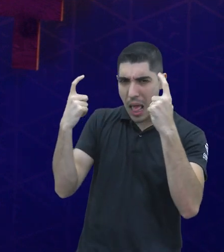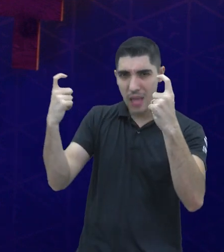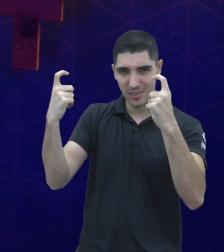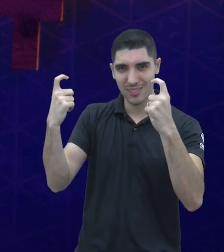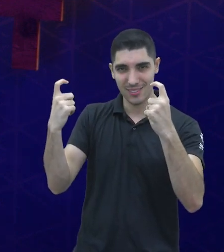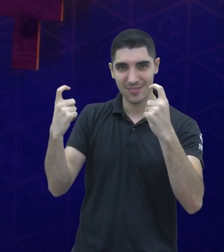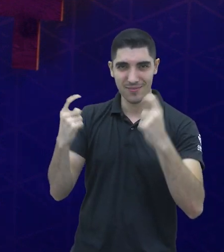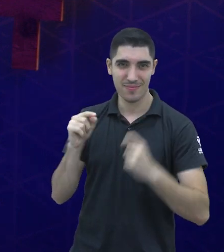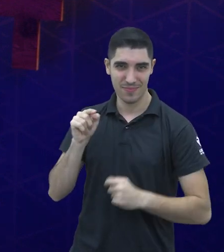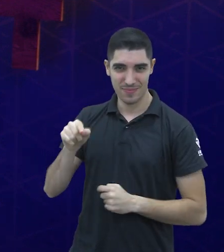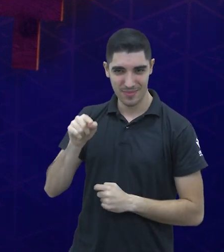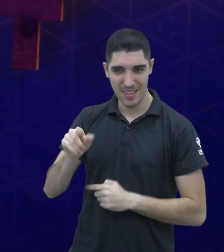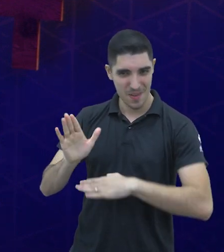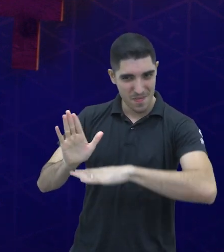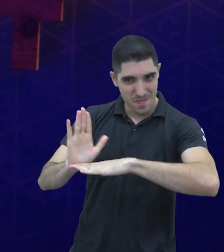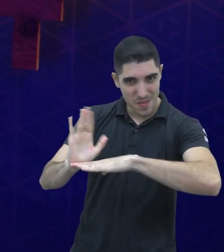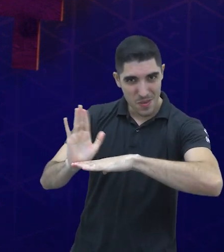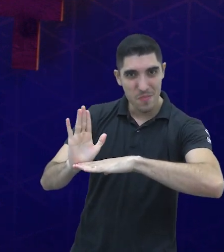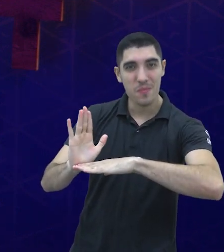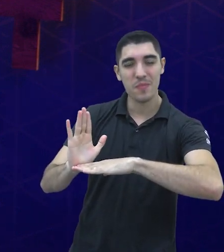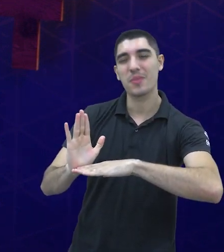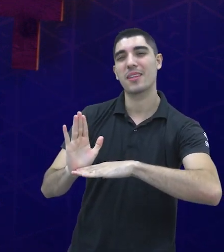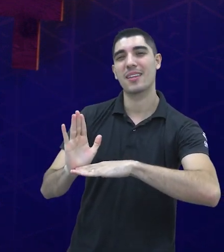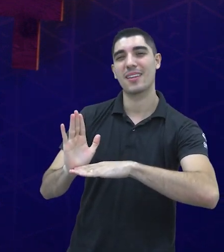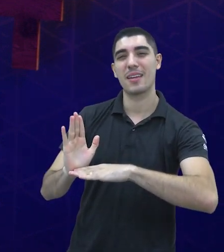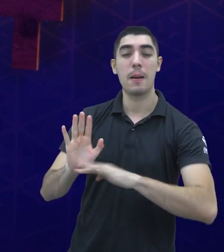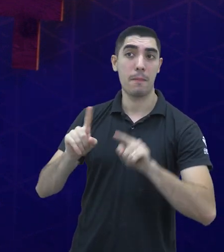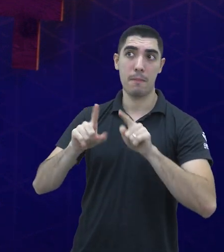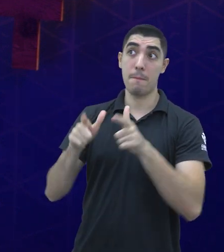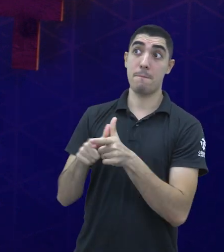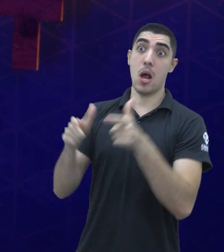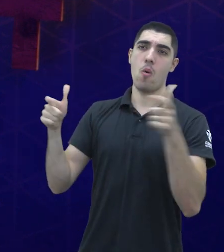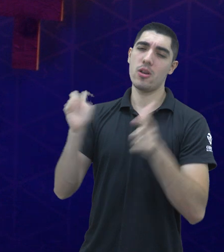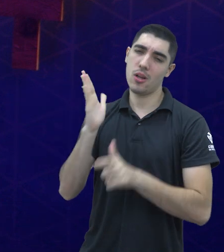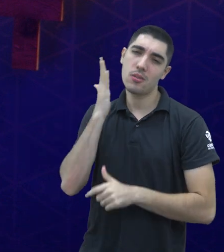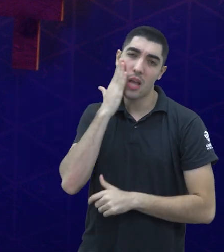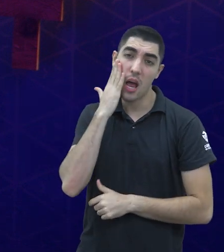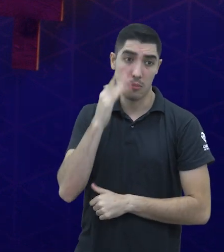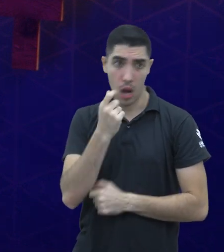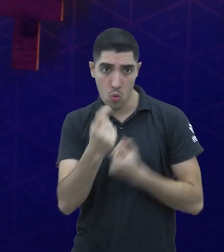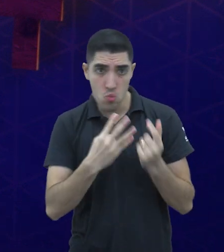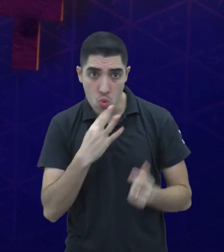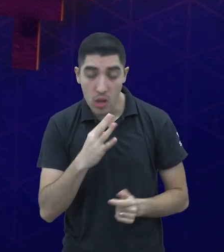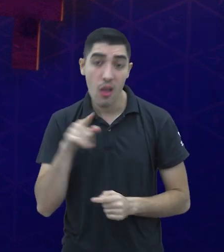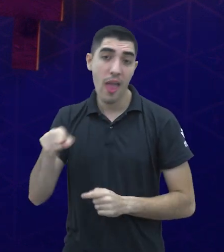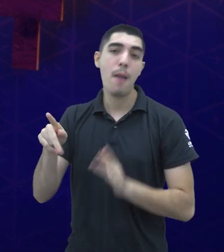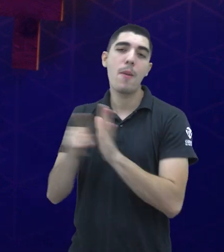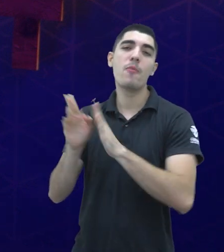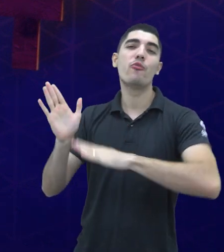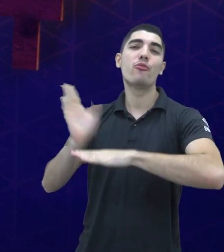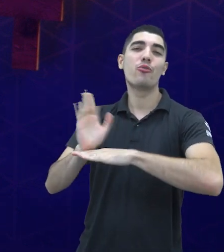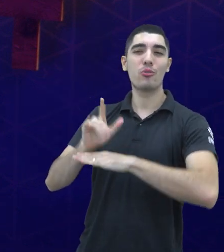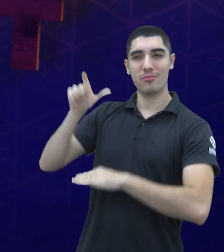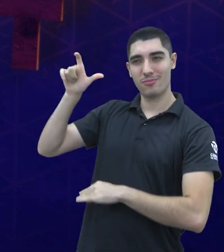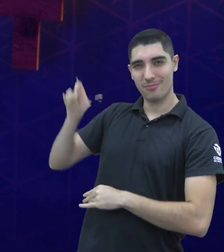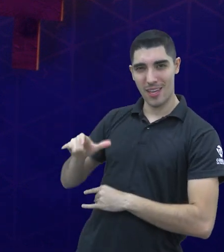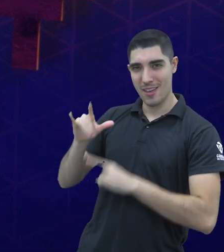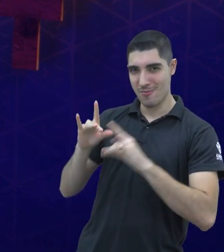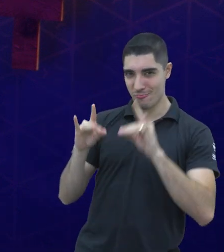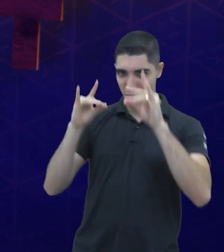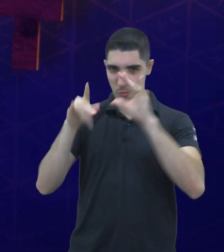Gotham, eu falei, mas a maioria da galera sabe, mas pra quem não sabe, é a cidade lá do Batman,